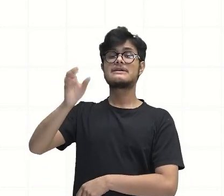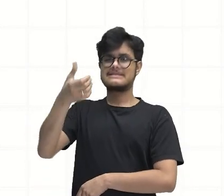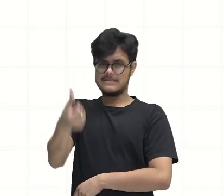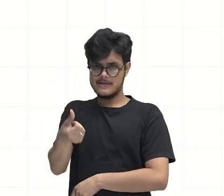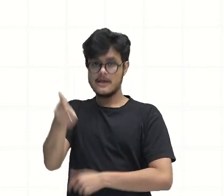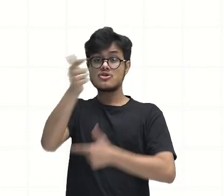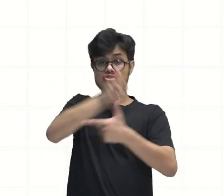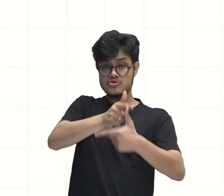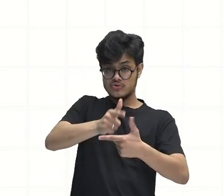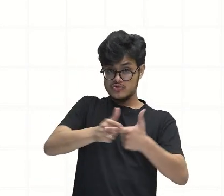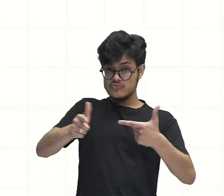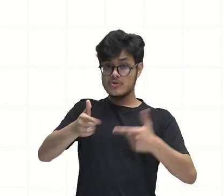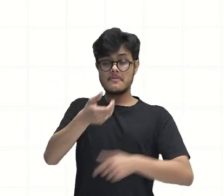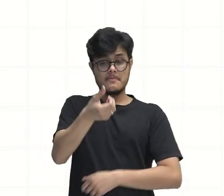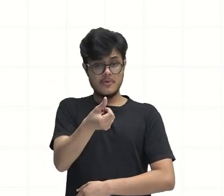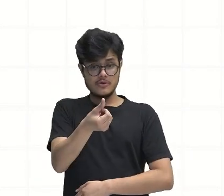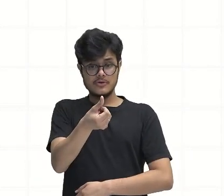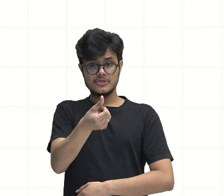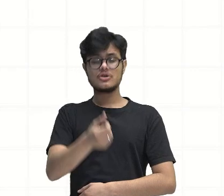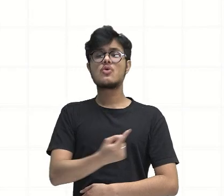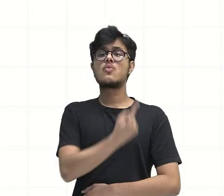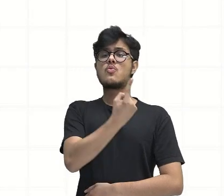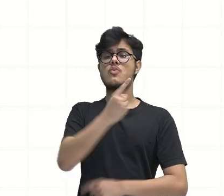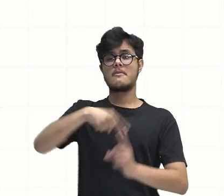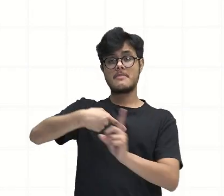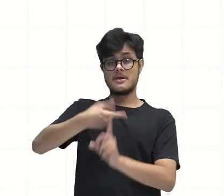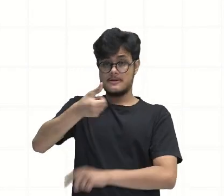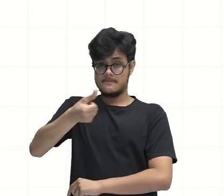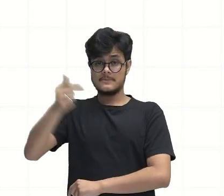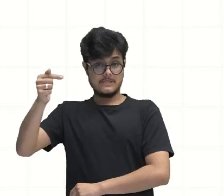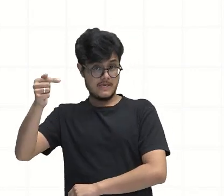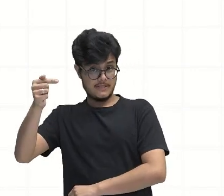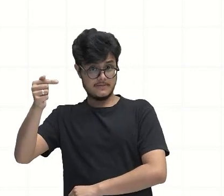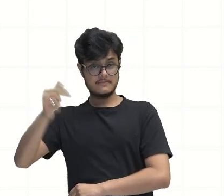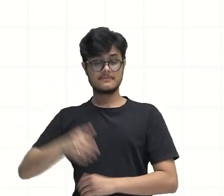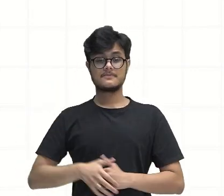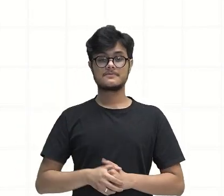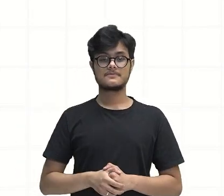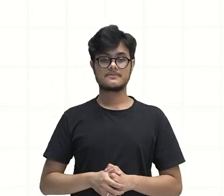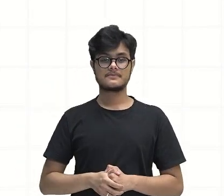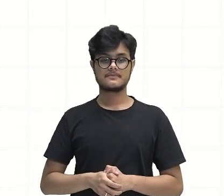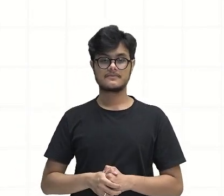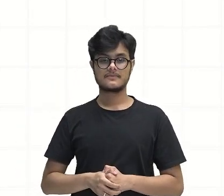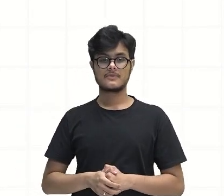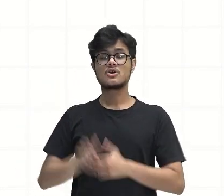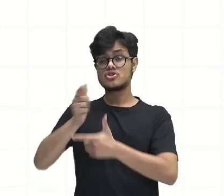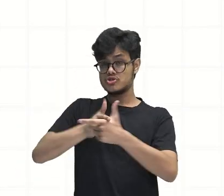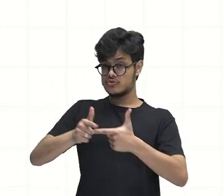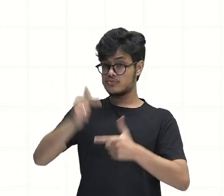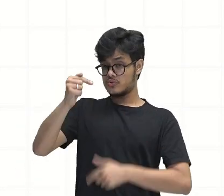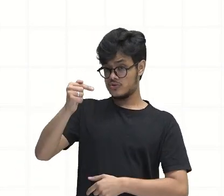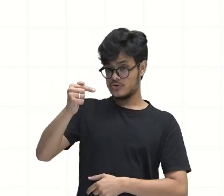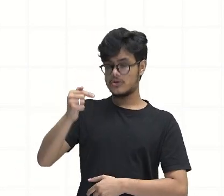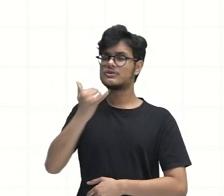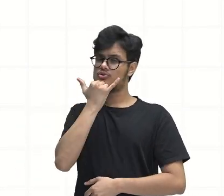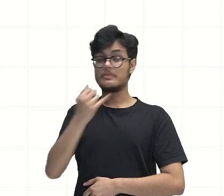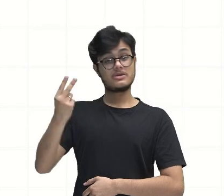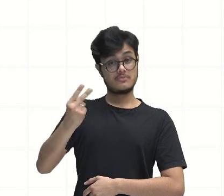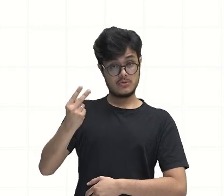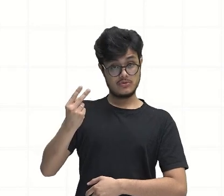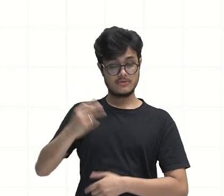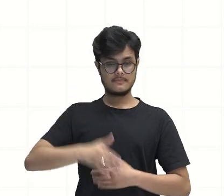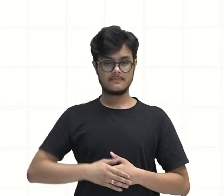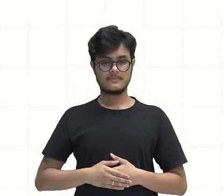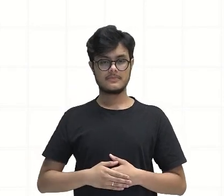por 2. 1 mais 6, 7, dividido por 2, Então, aqui